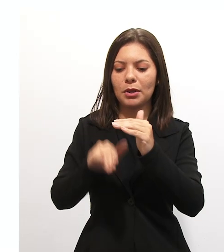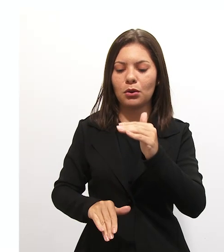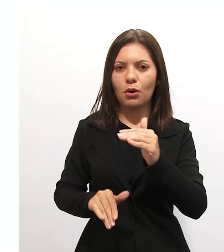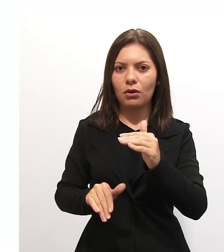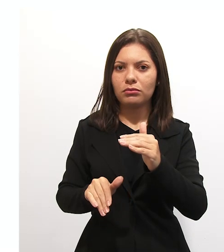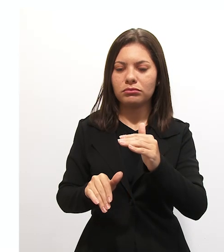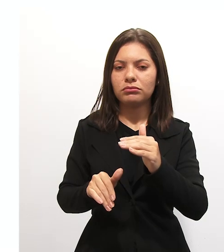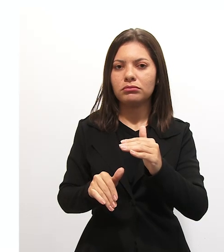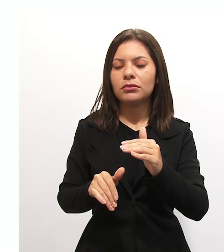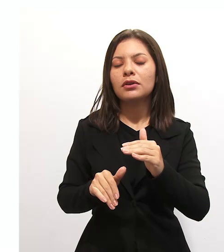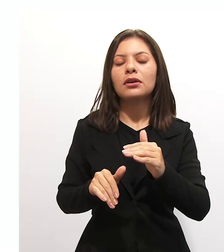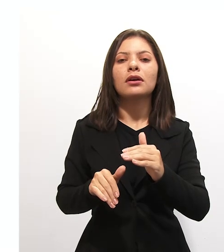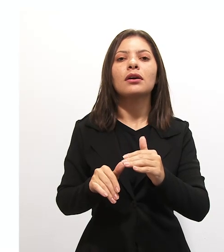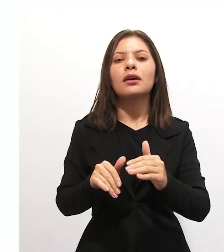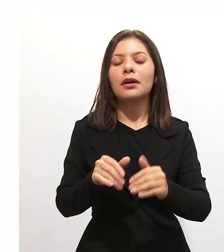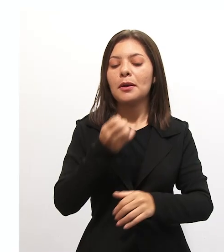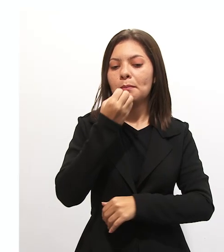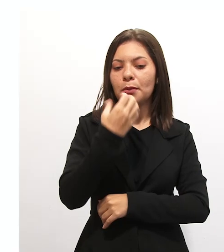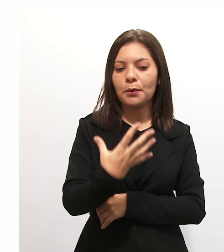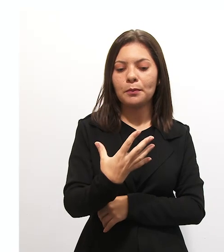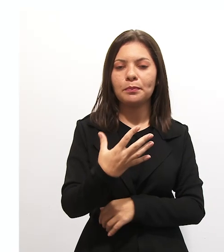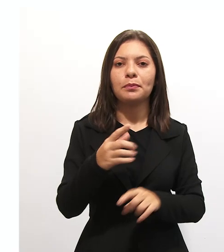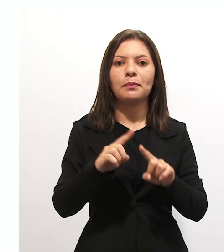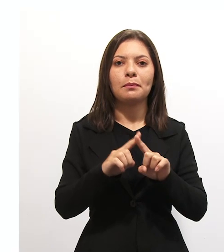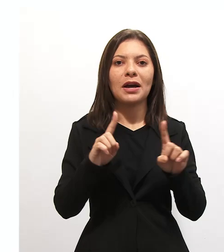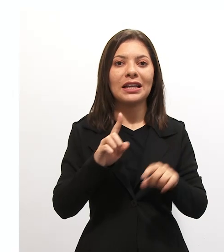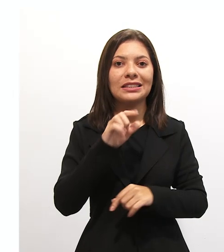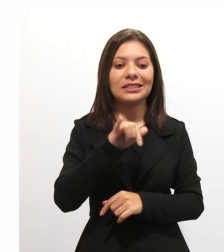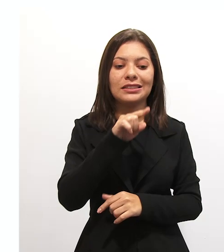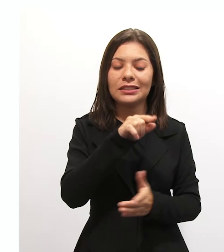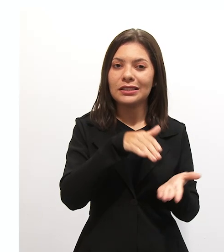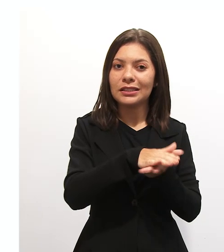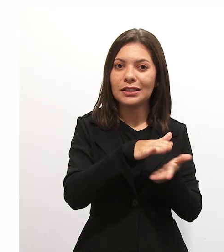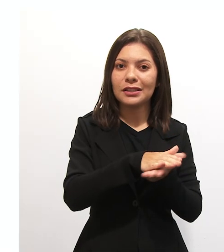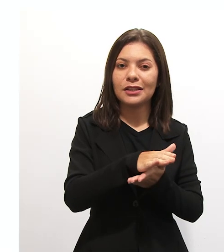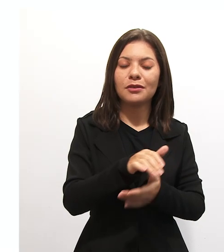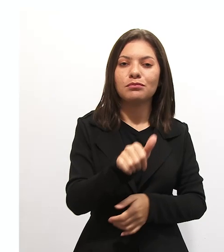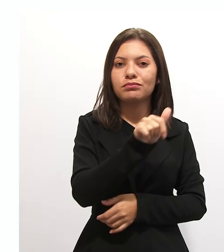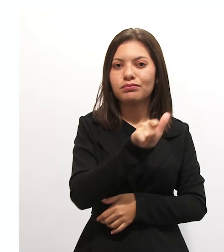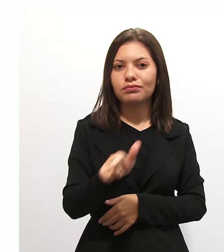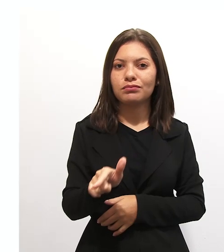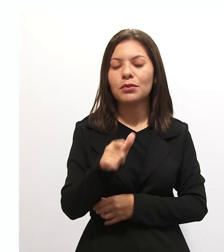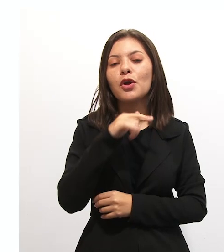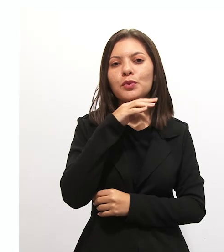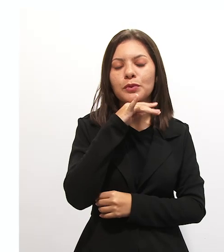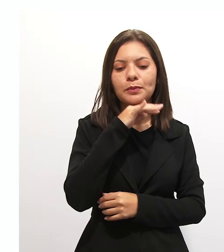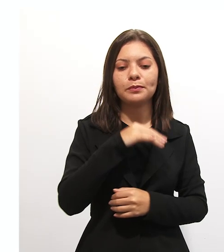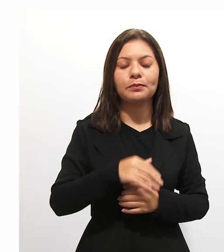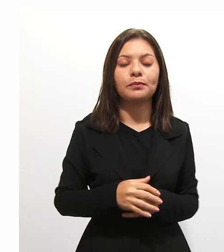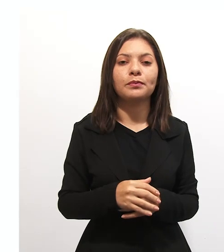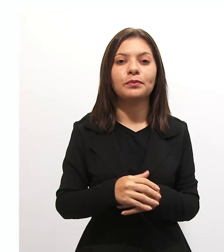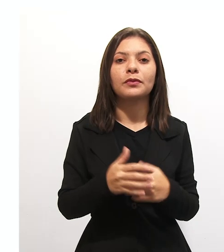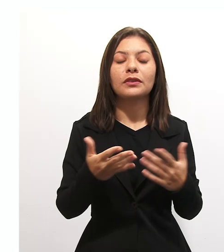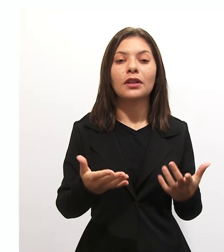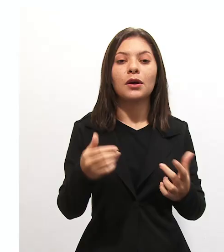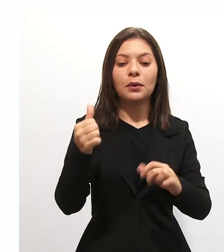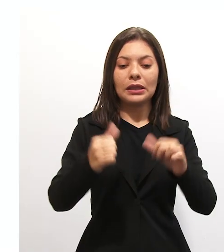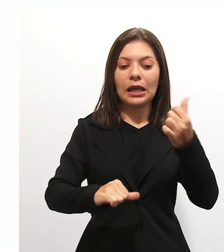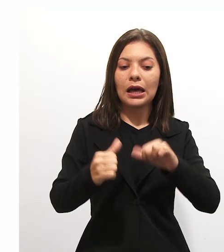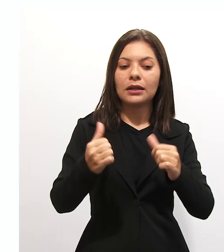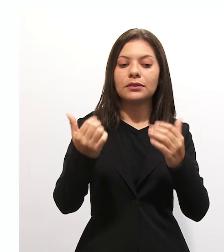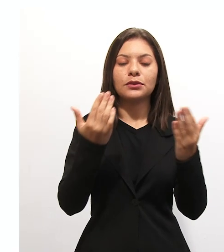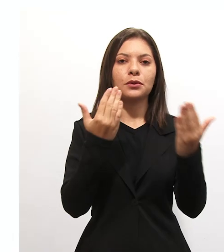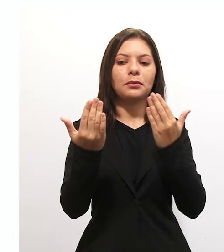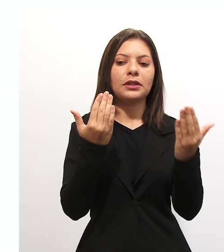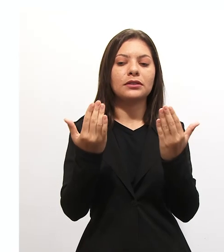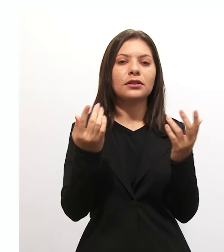nós planejamos. Então isso é desfavorável, não é uma coisa legal para a gestão. Essa análise revela se os